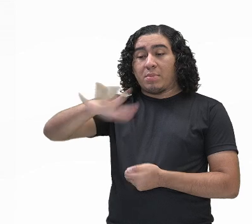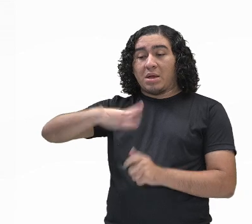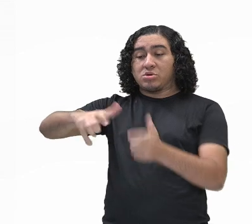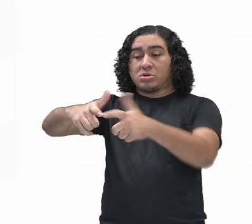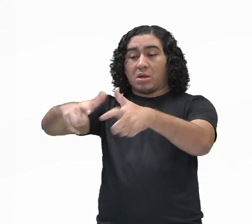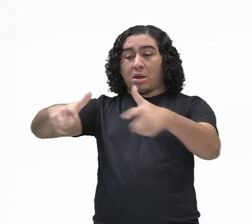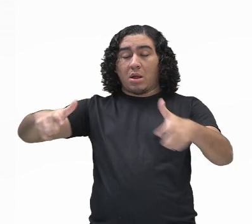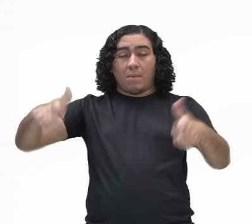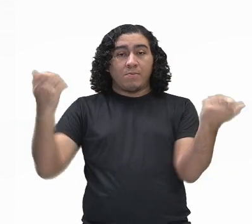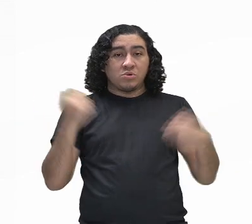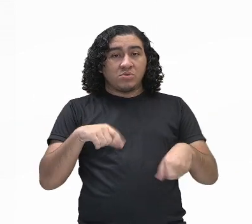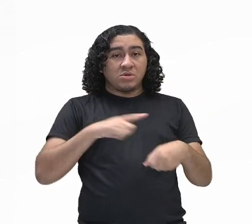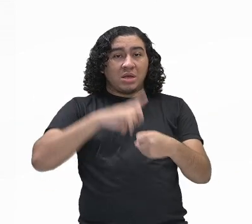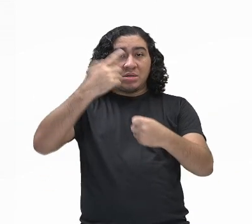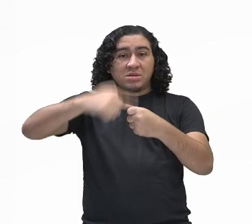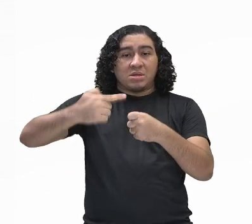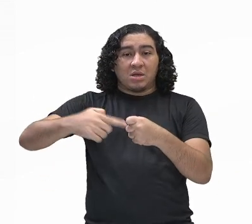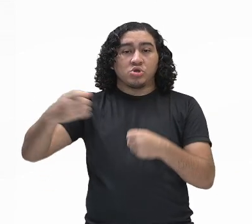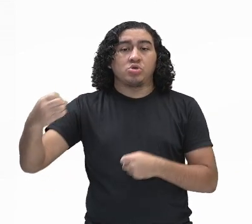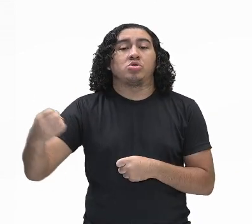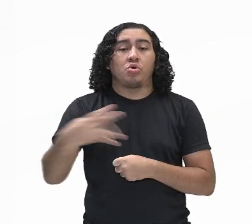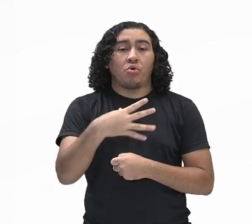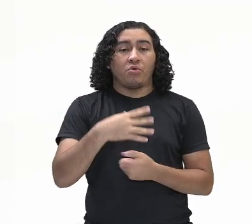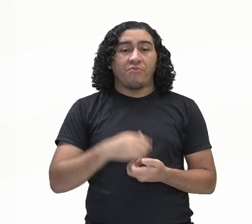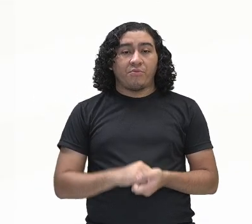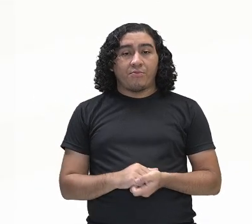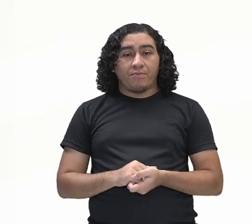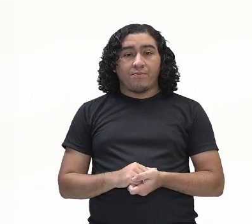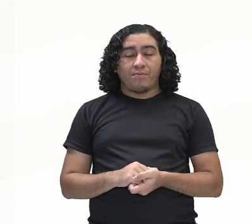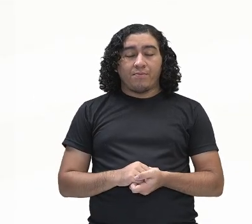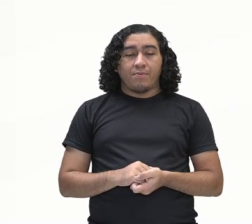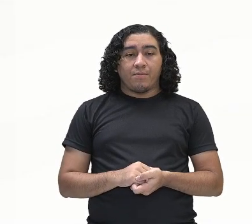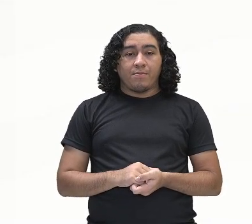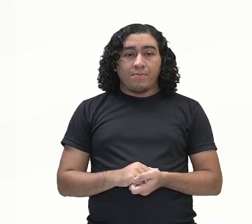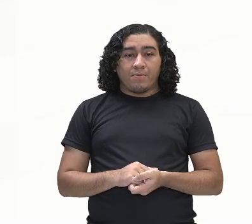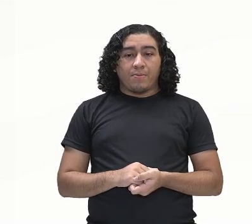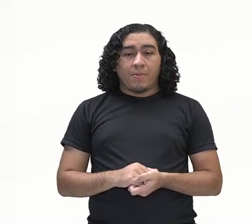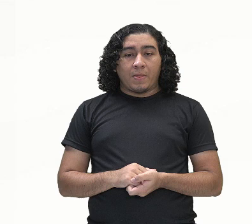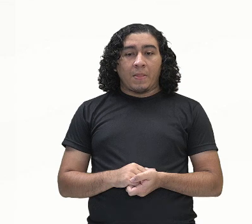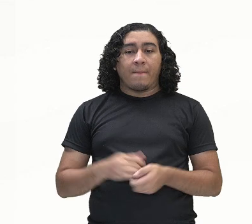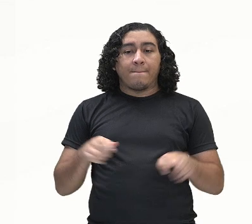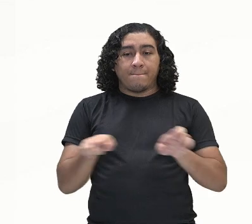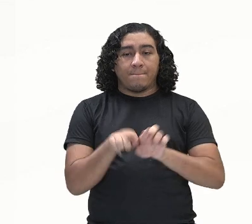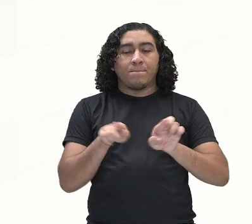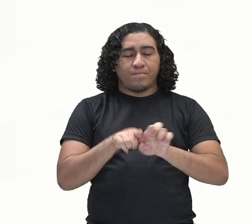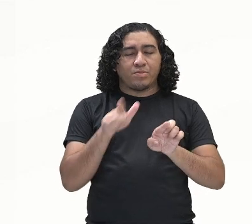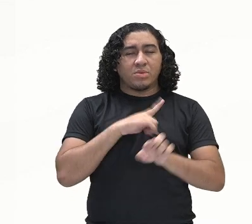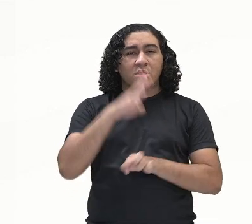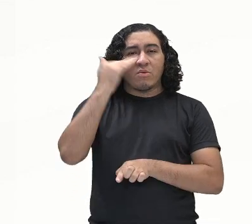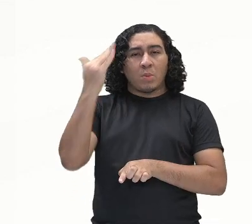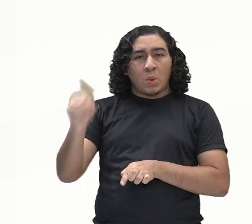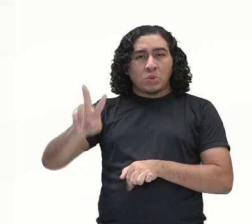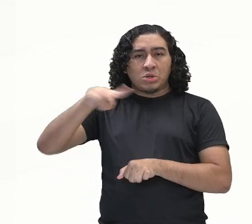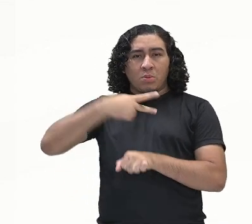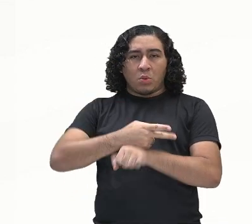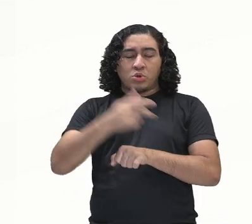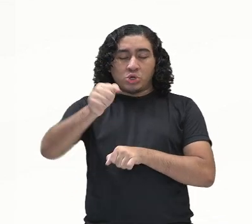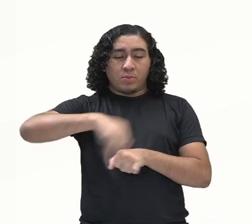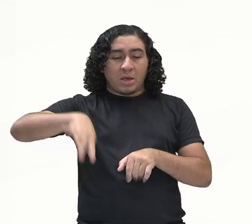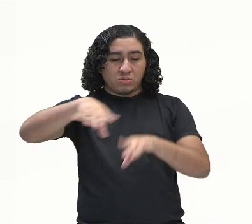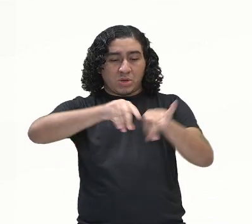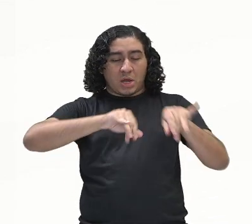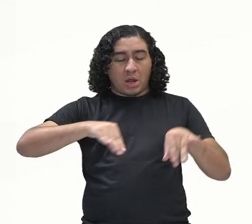berços de novas cidades, né, o surgimento de outras cidades que também vão se destacar nas terras firmes, né,